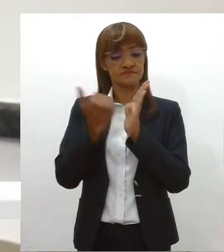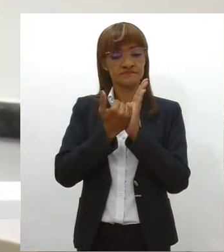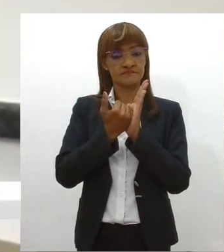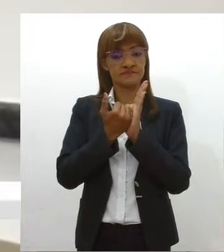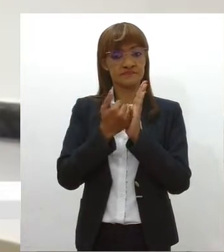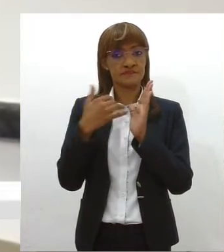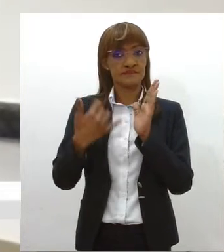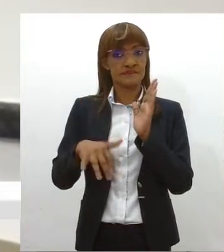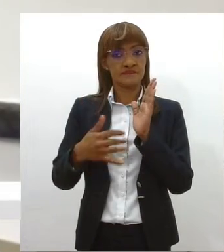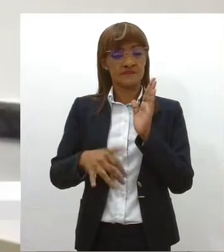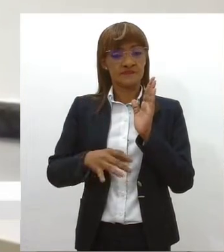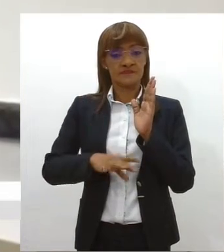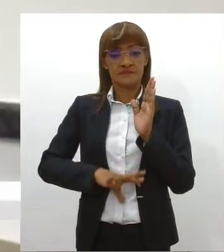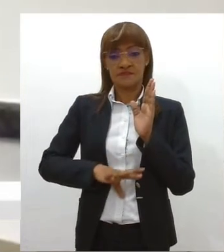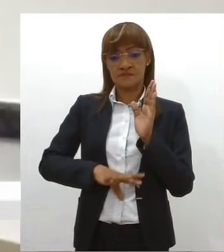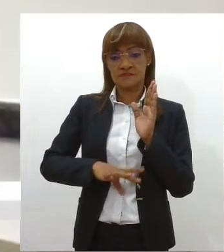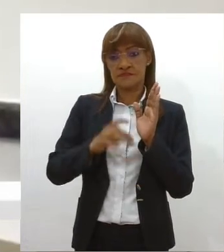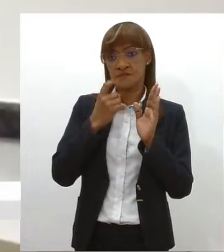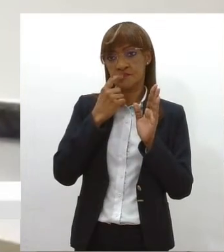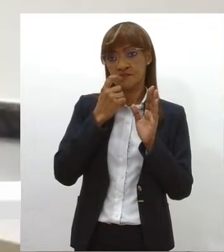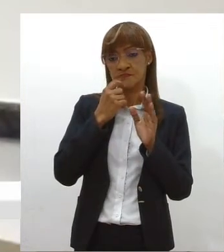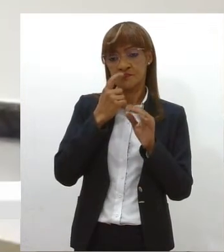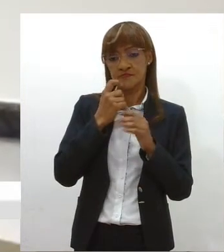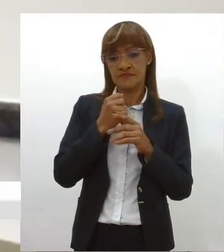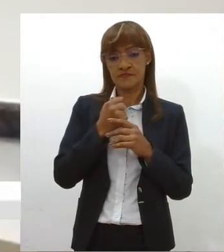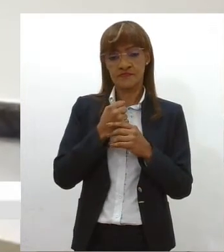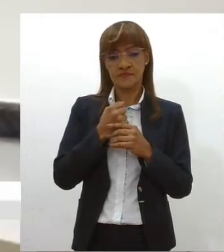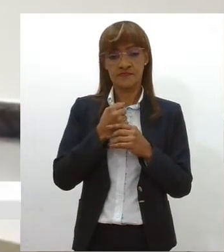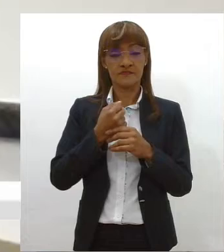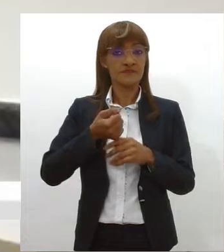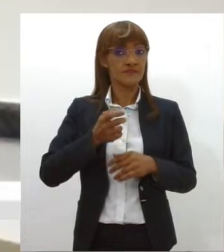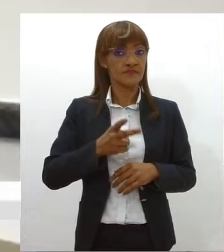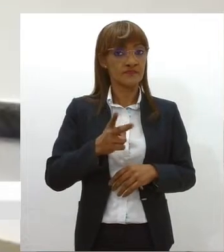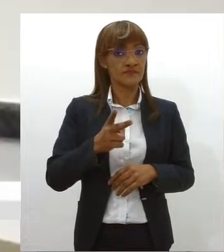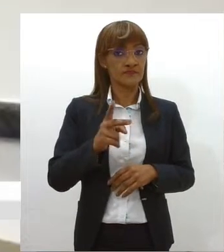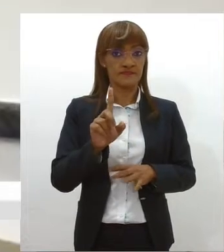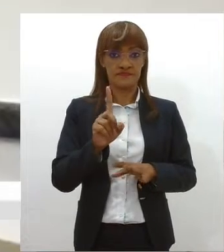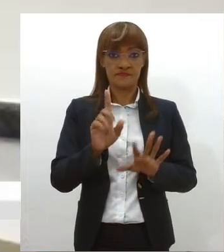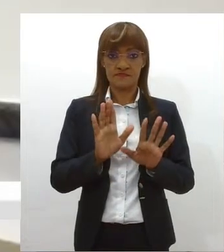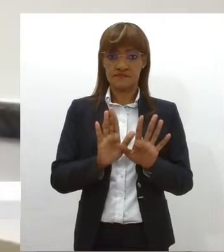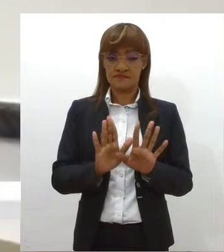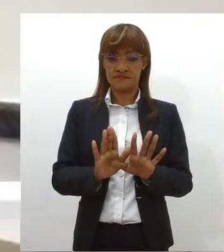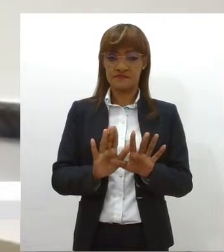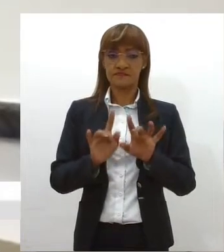intensa. Mas não significa que isso vai ser sempre, certo? Então,